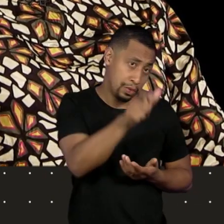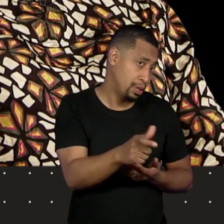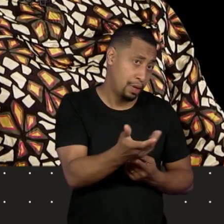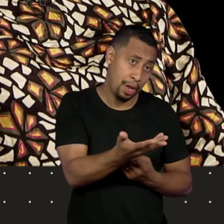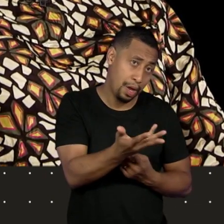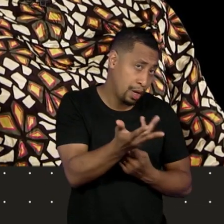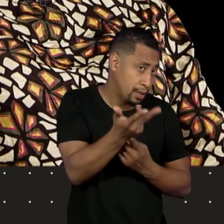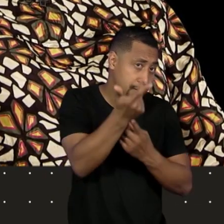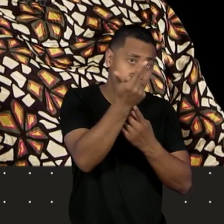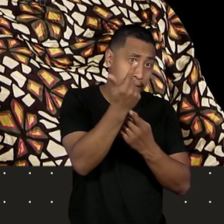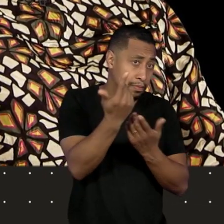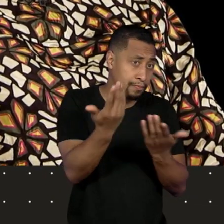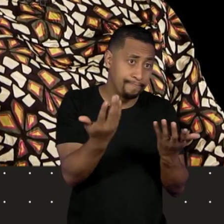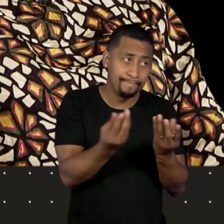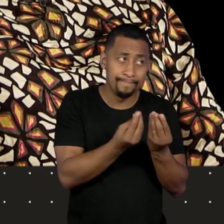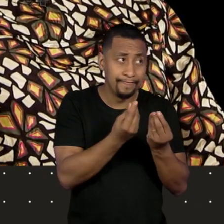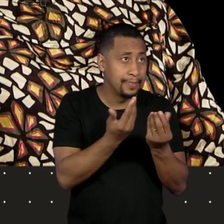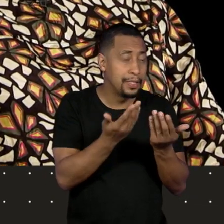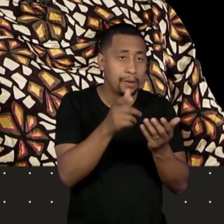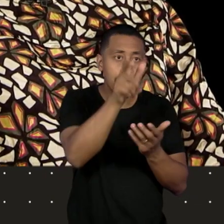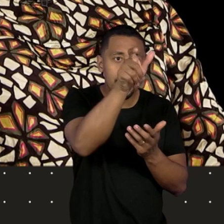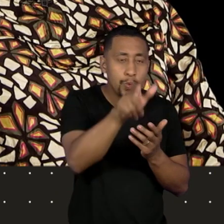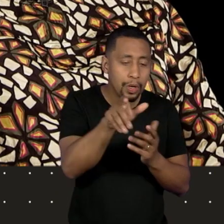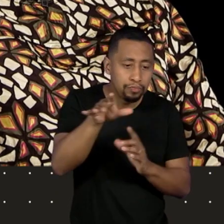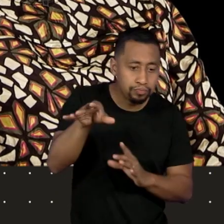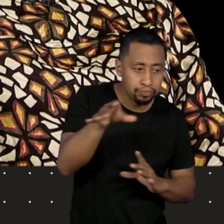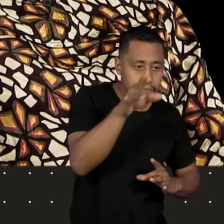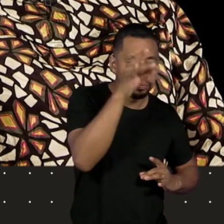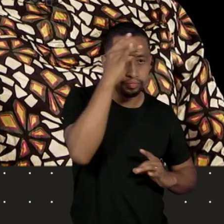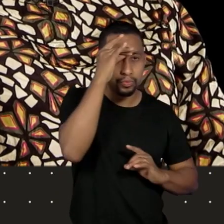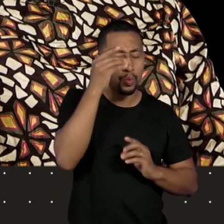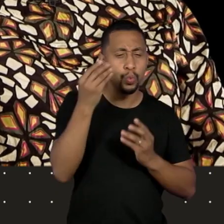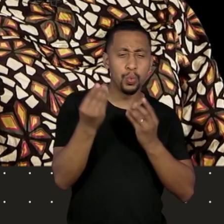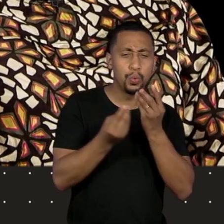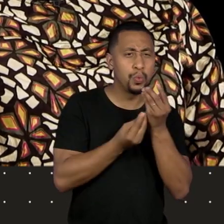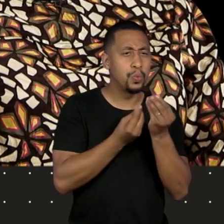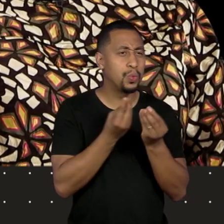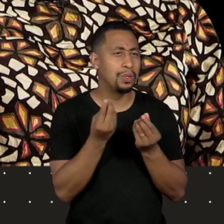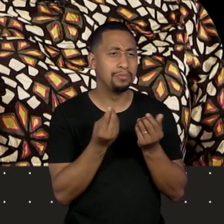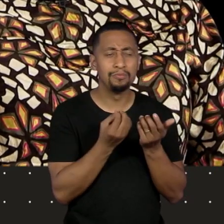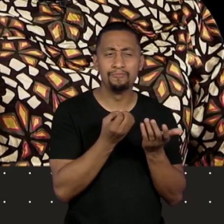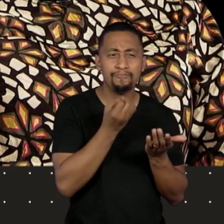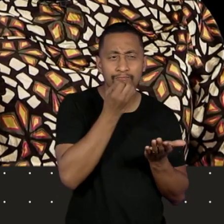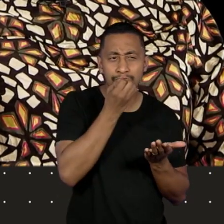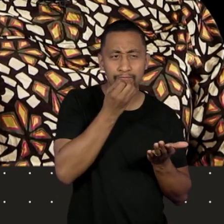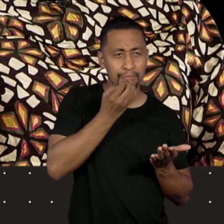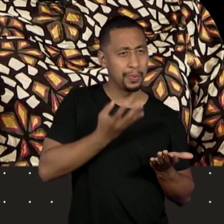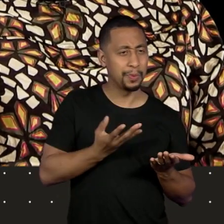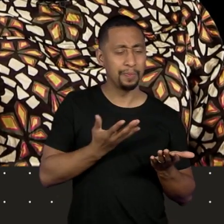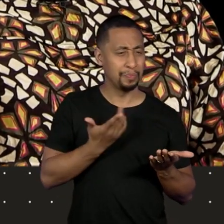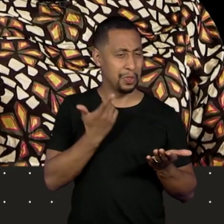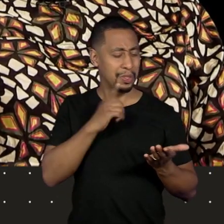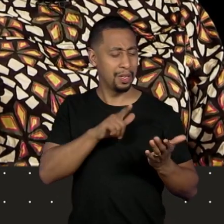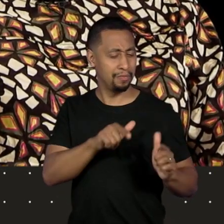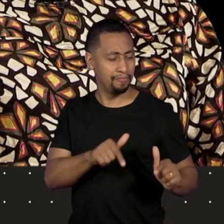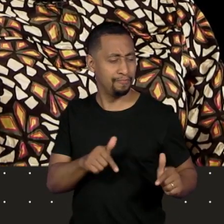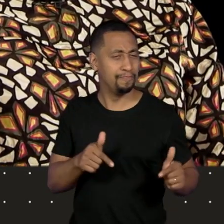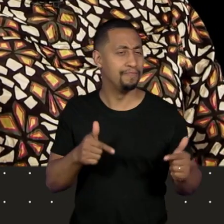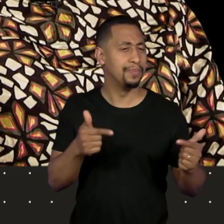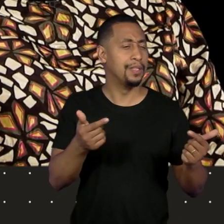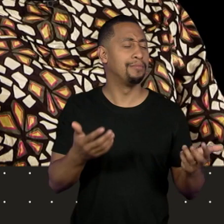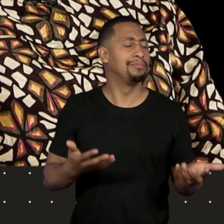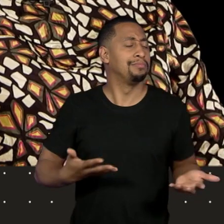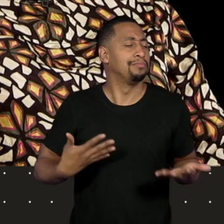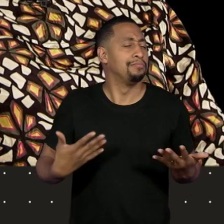uma intérprete de uma sutileza, uma impressão digital absolutamente cool em tudo que ela faz, com leveza,